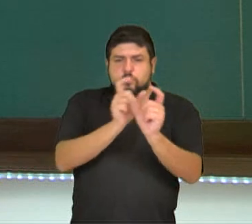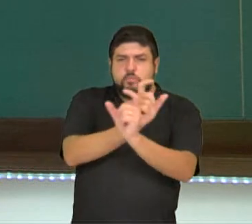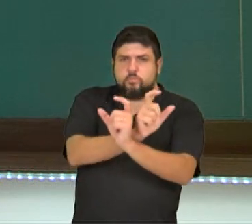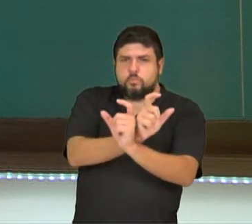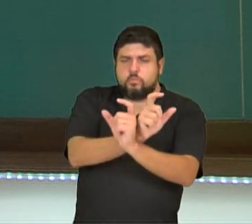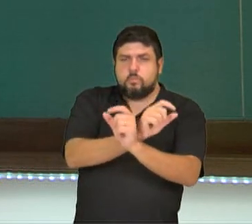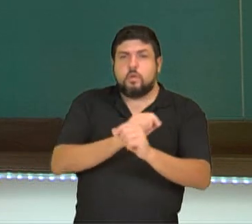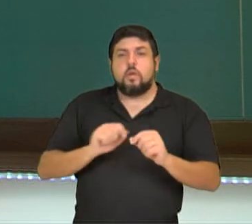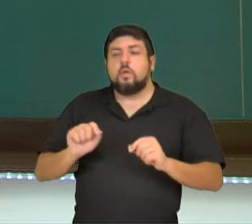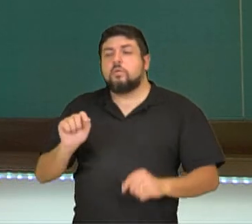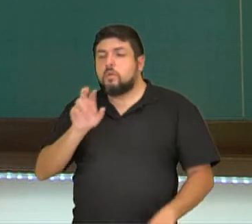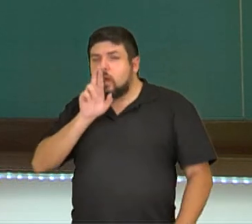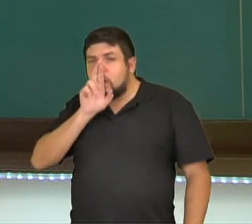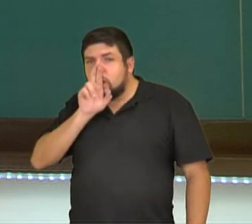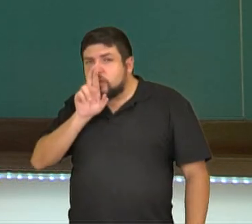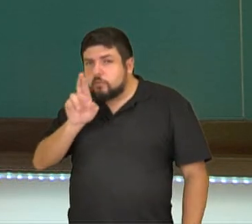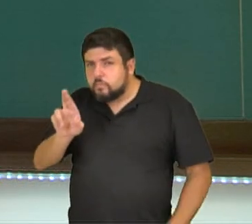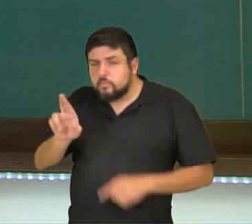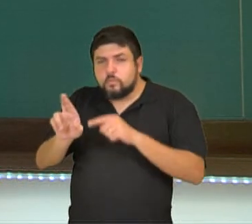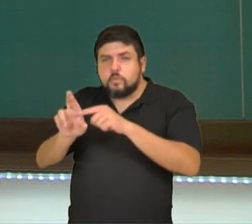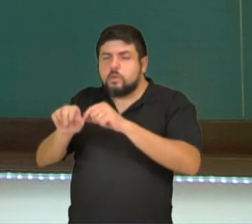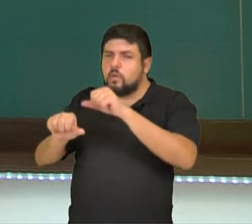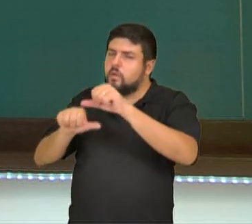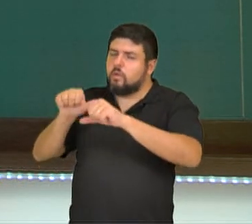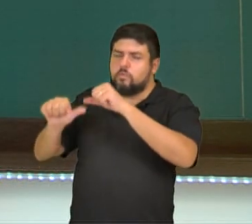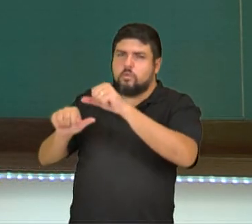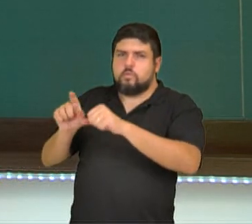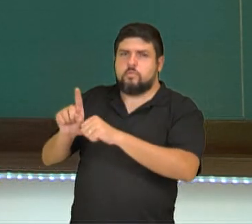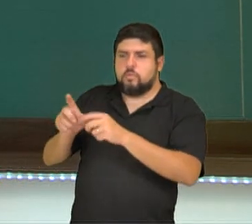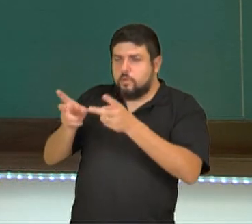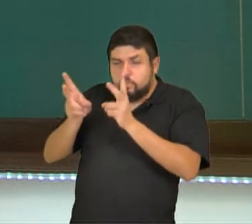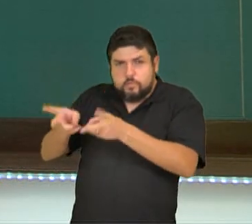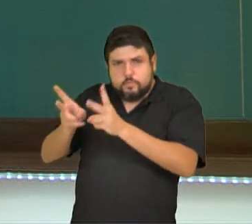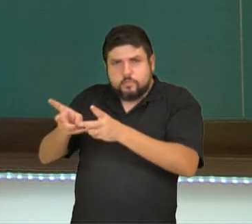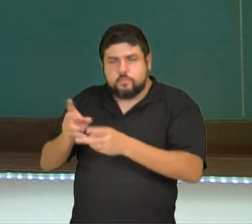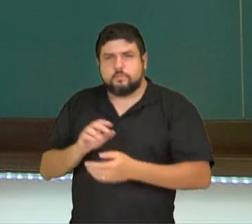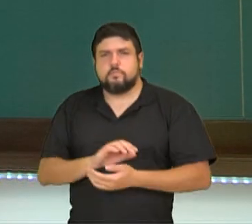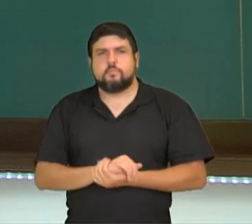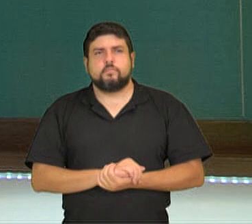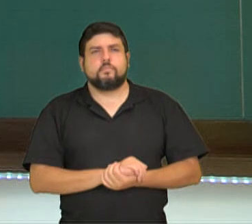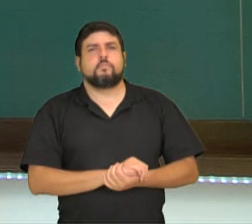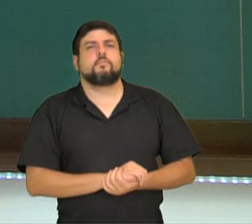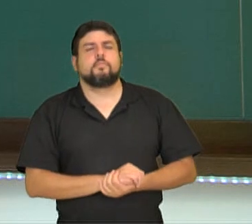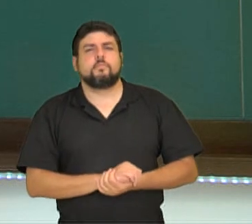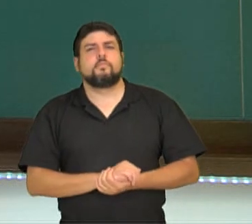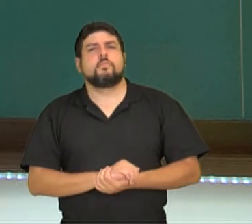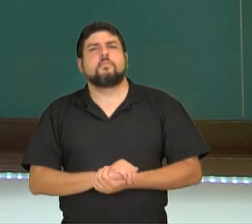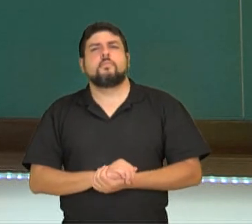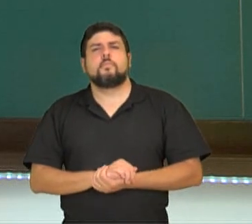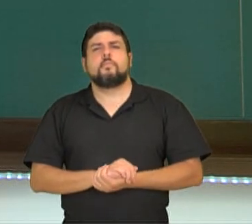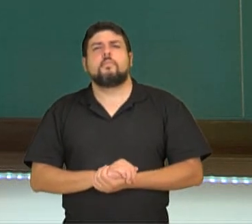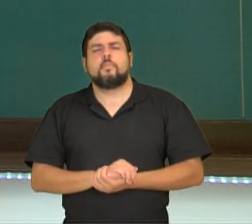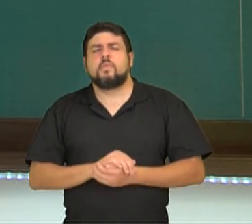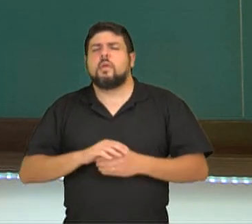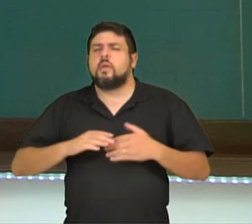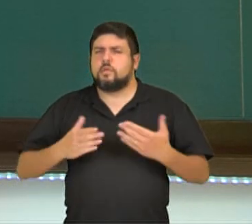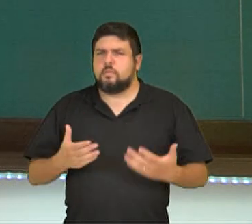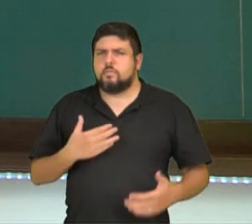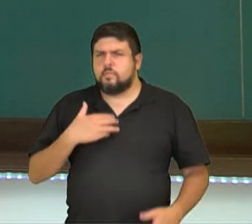a resposta, o produto, vai dar sempre o mesmo, ok? Então, você sabe o que